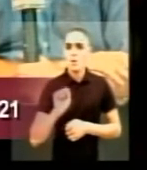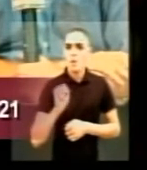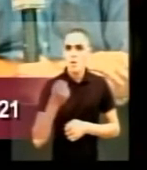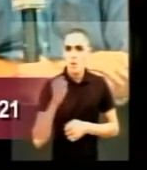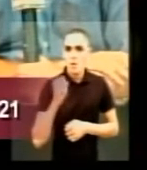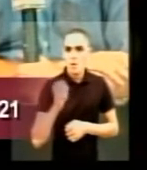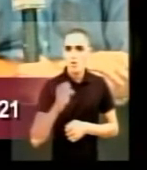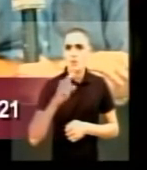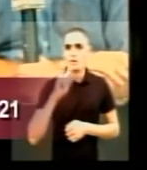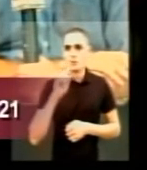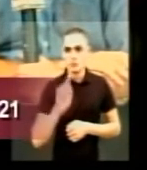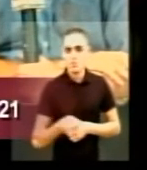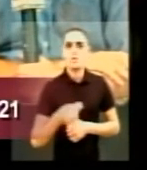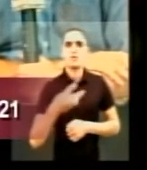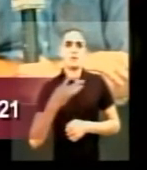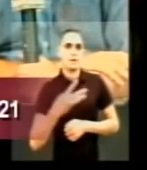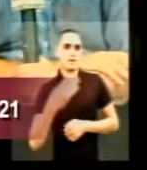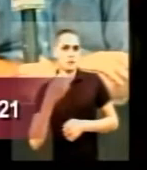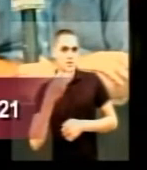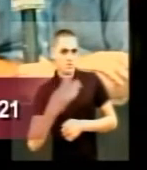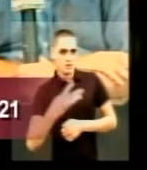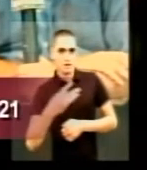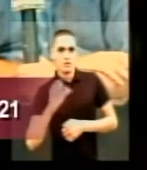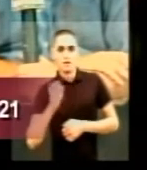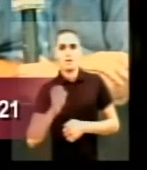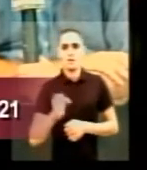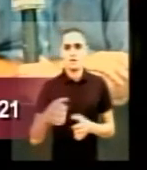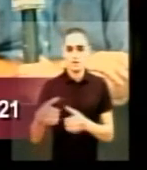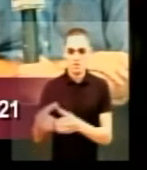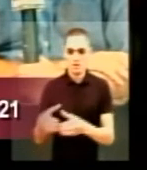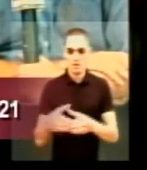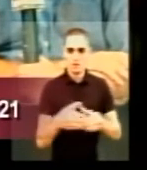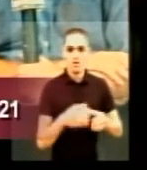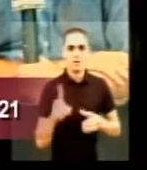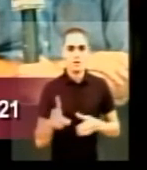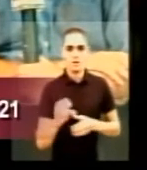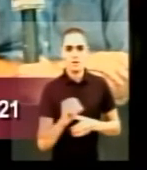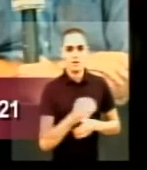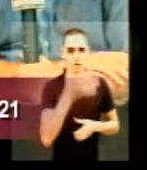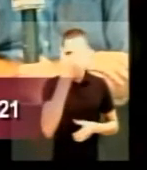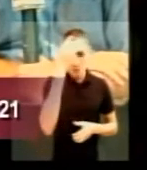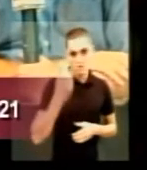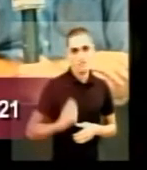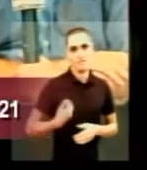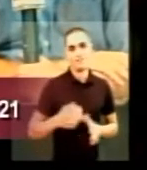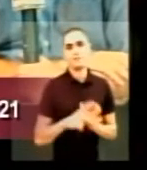8.338 casos para cada 100 mil habitantes, sendo que